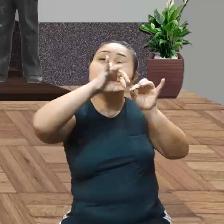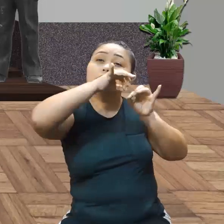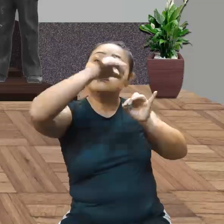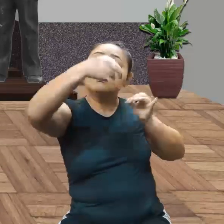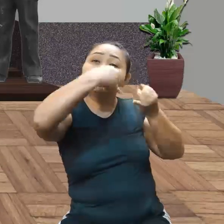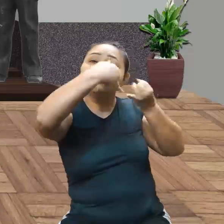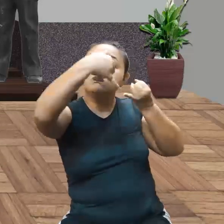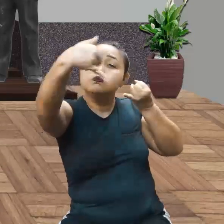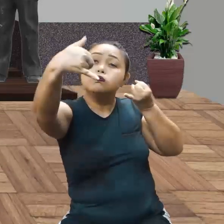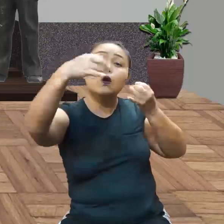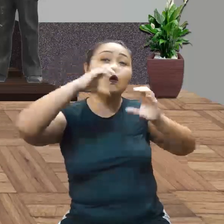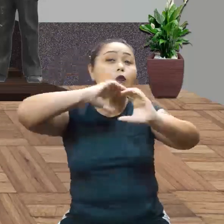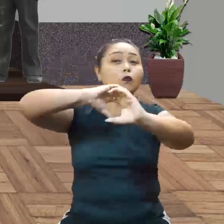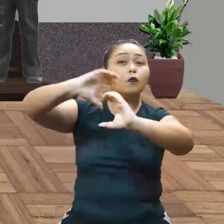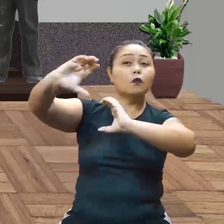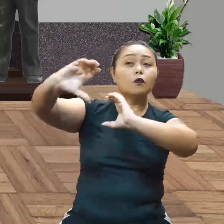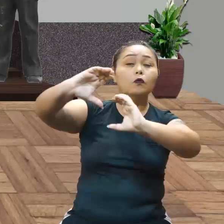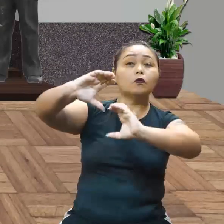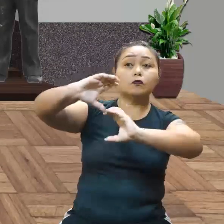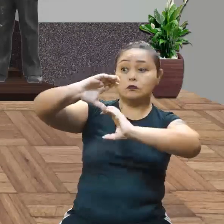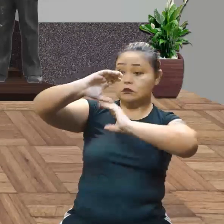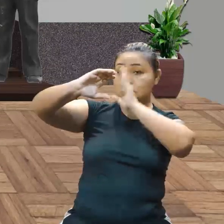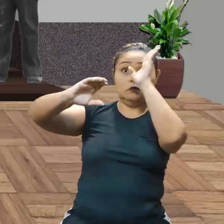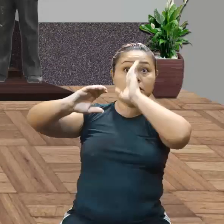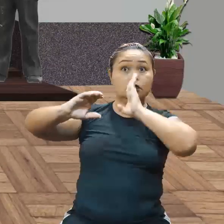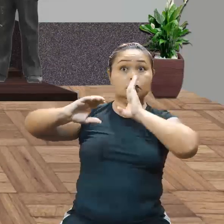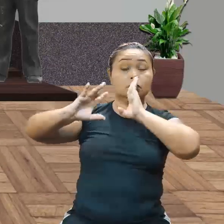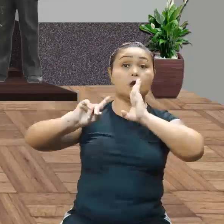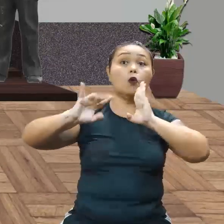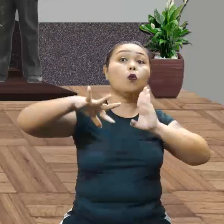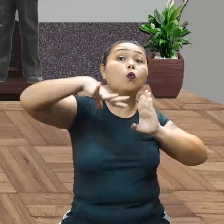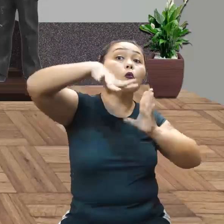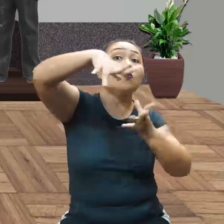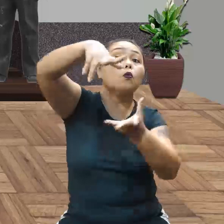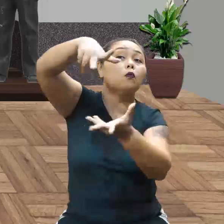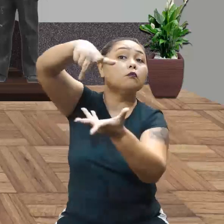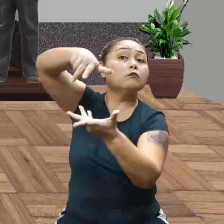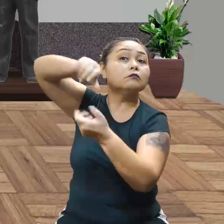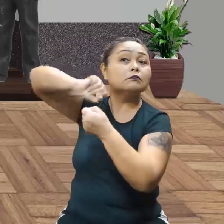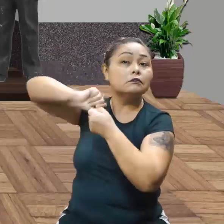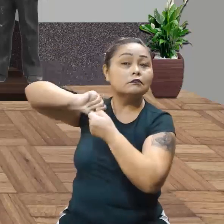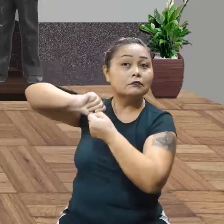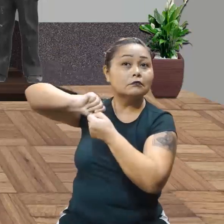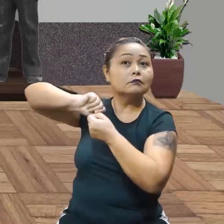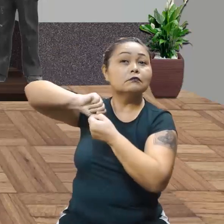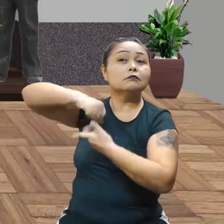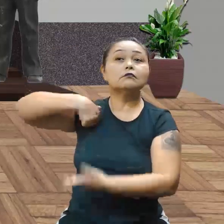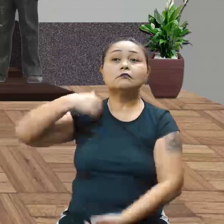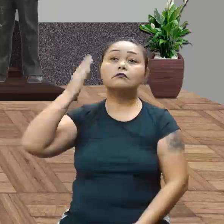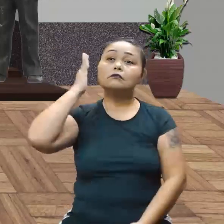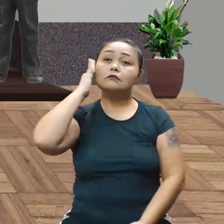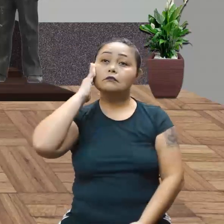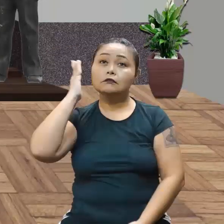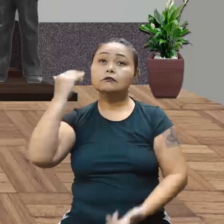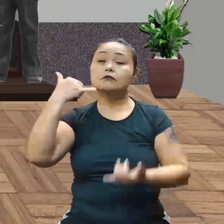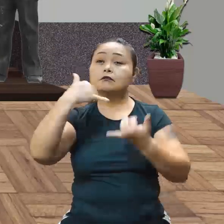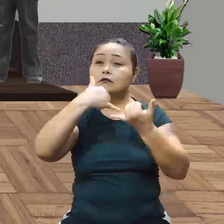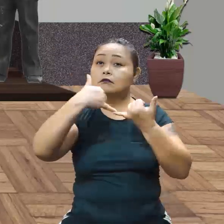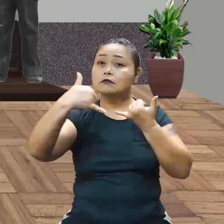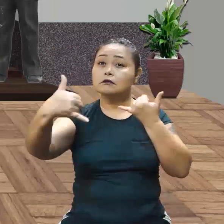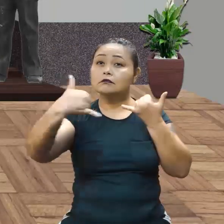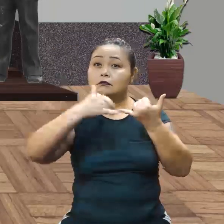essa comunicação com o Brasil e com o mundo. Porque nós já tínhamos linhas